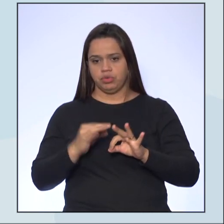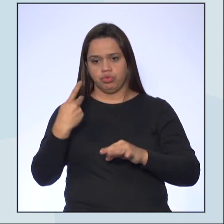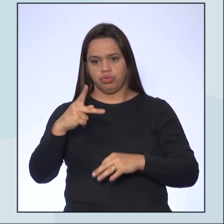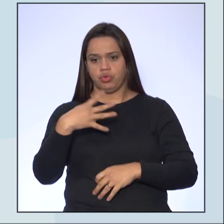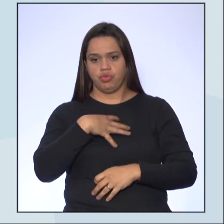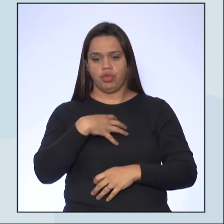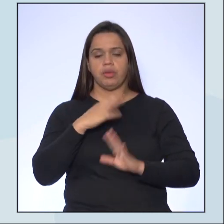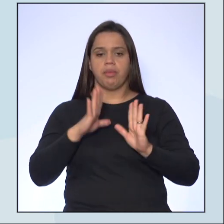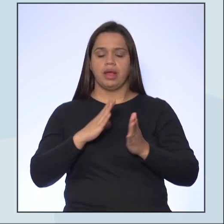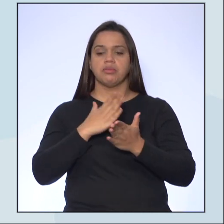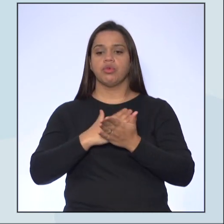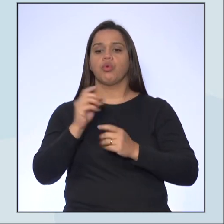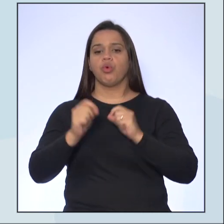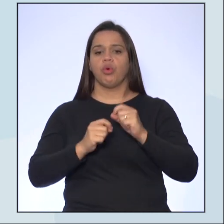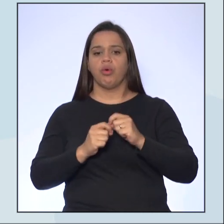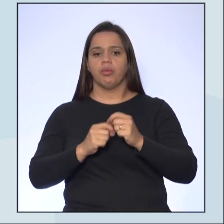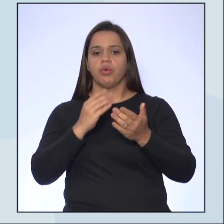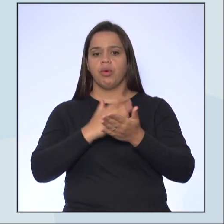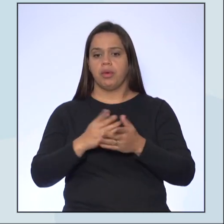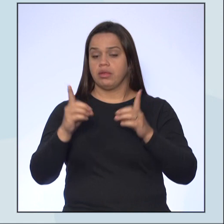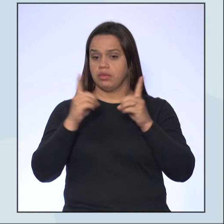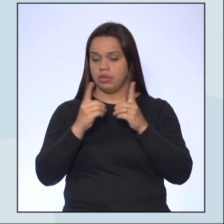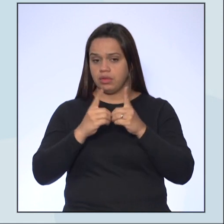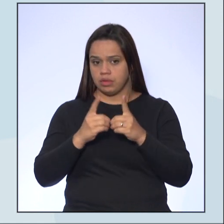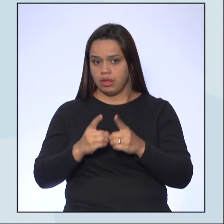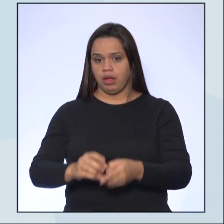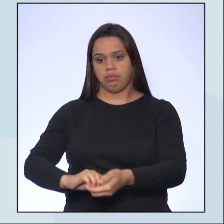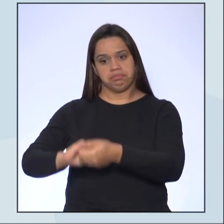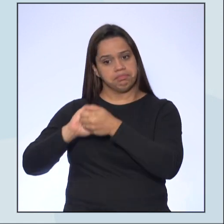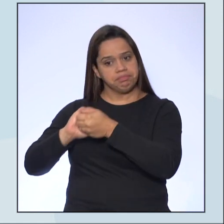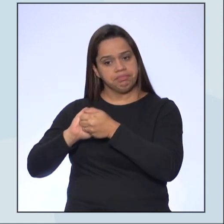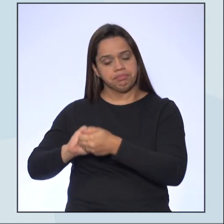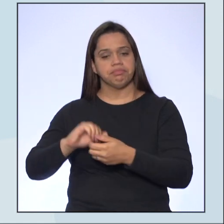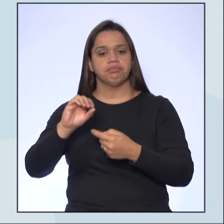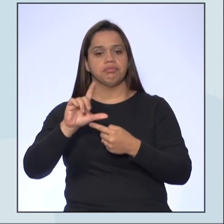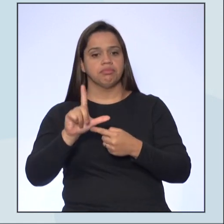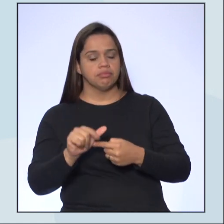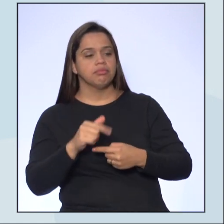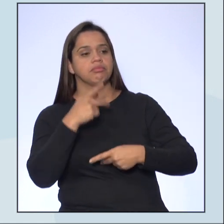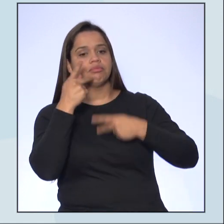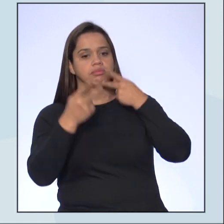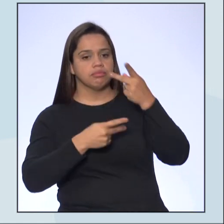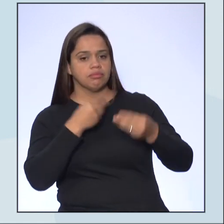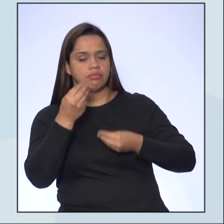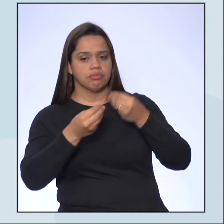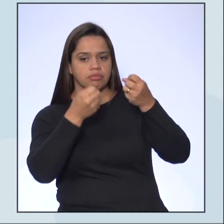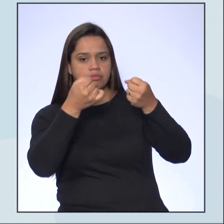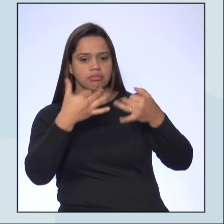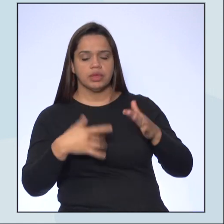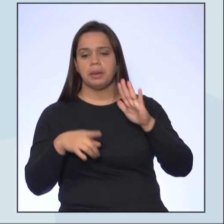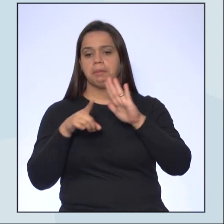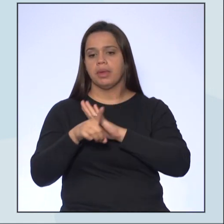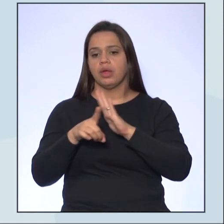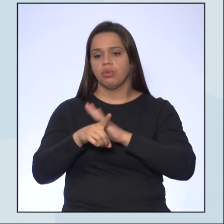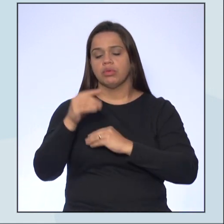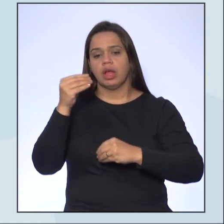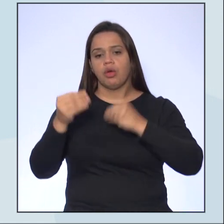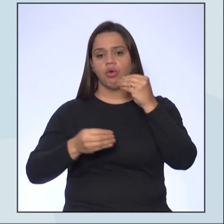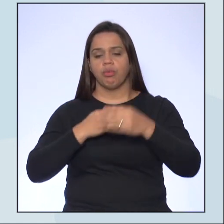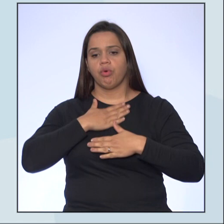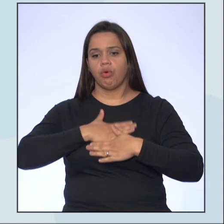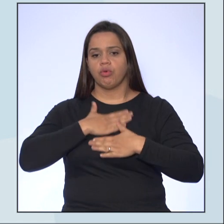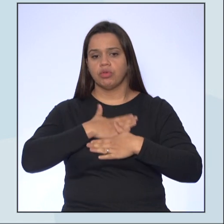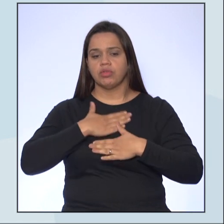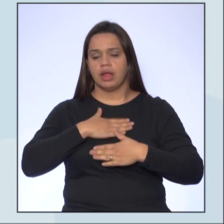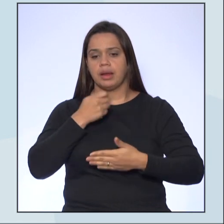poderiam iniciar um atendimento, cumprimentar o cliente, falar como que é, perguntar como ele gostaria de